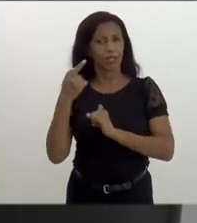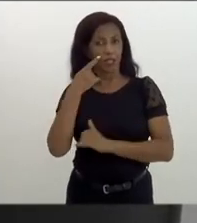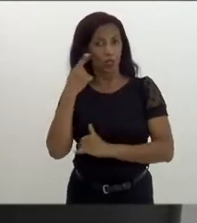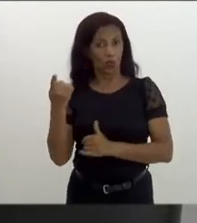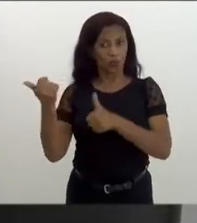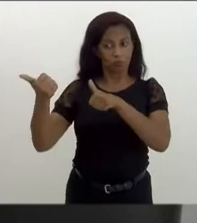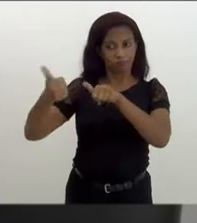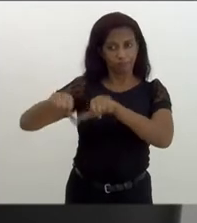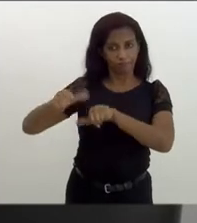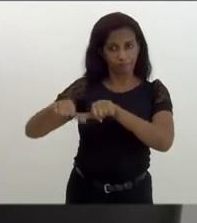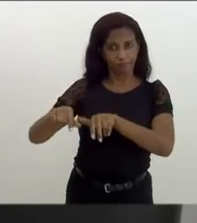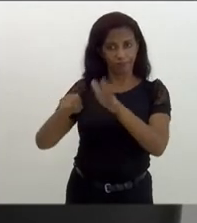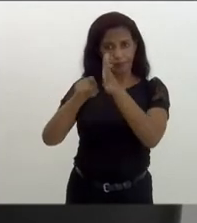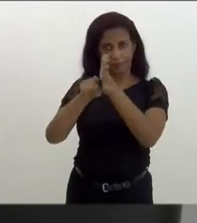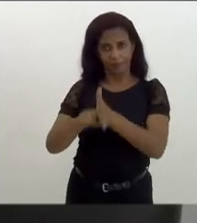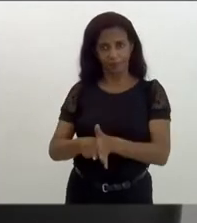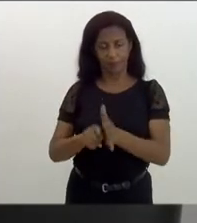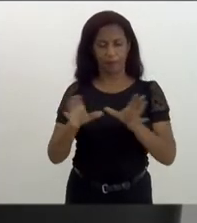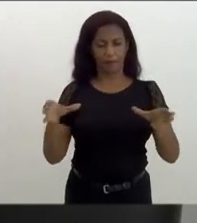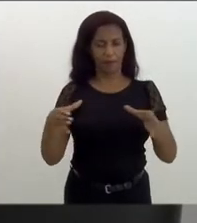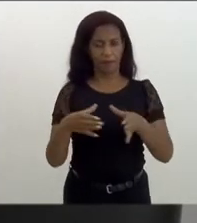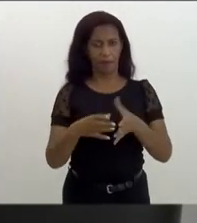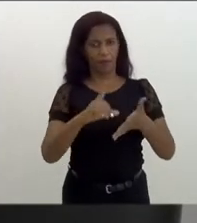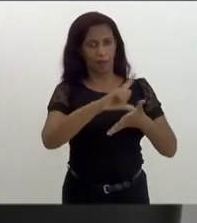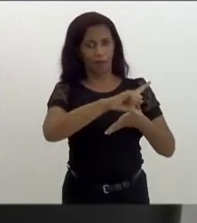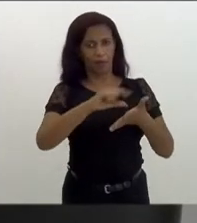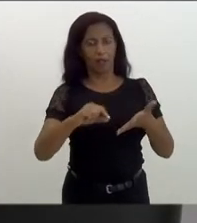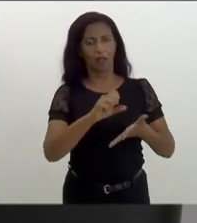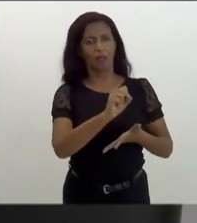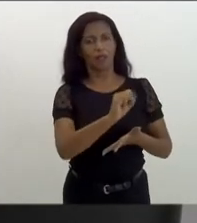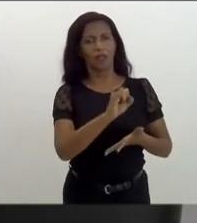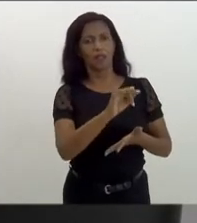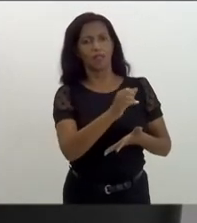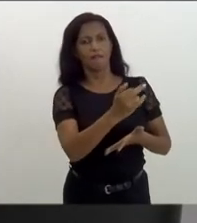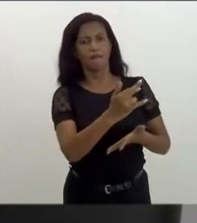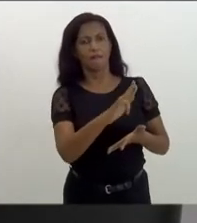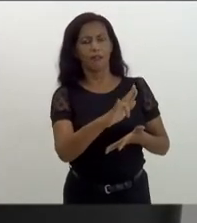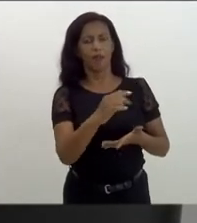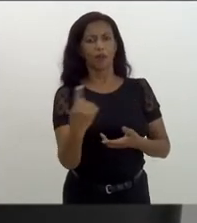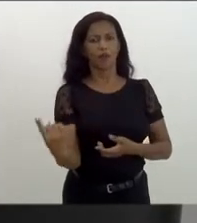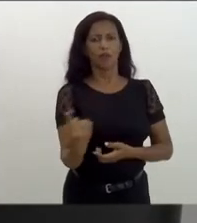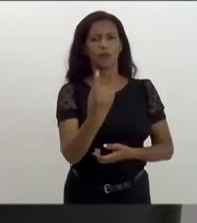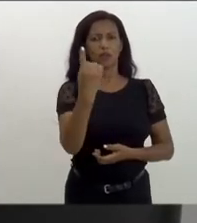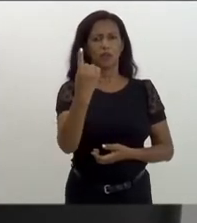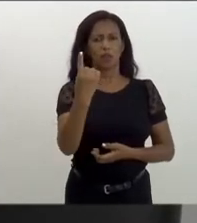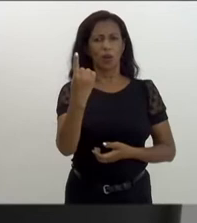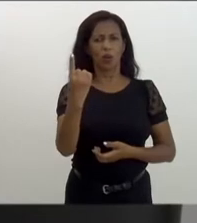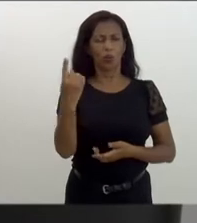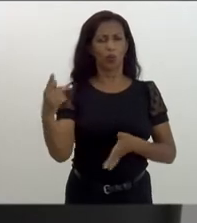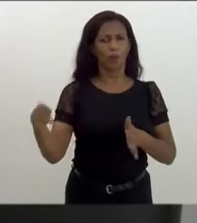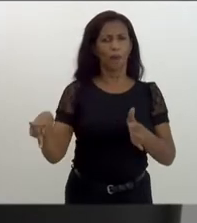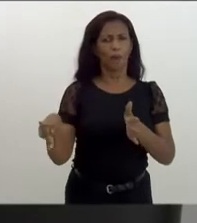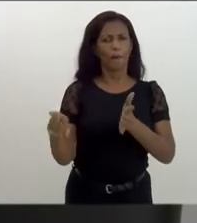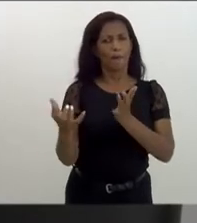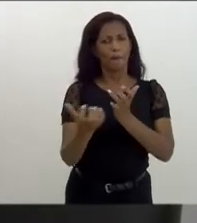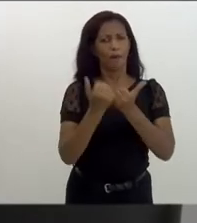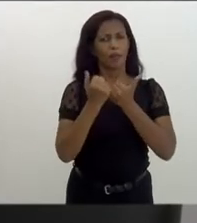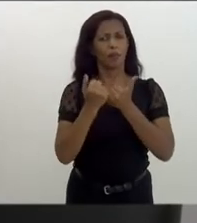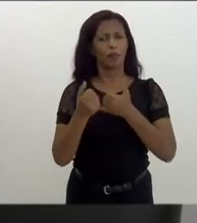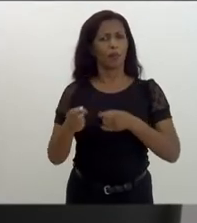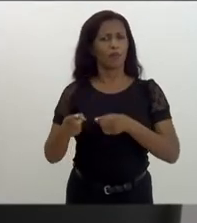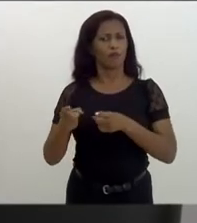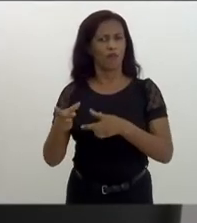apurados por esta comissão se destacam a ciferal ter que ser o único imóvel indisponível para venda